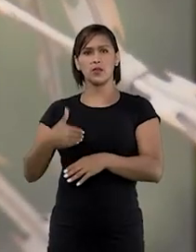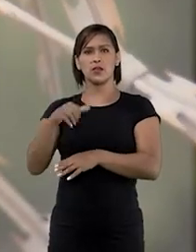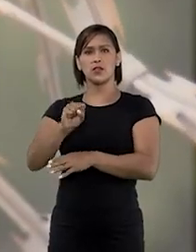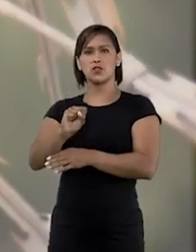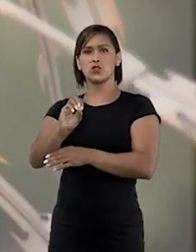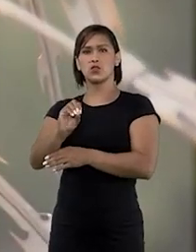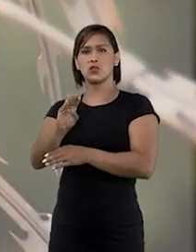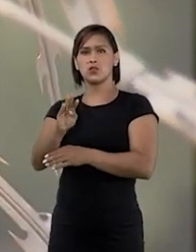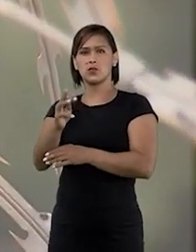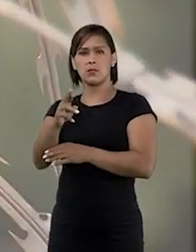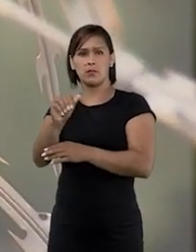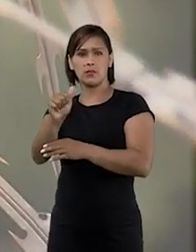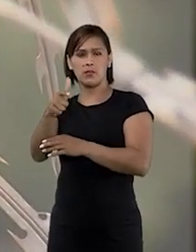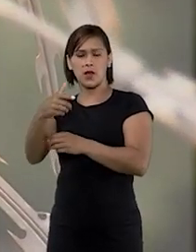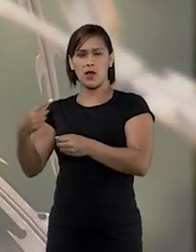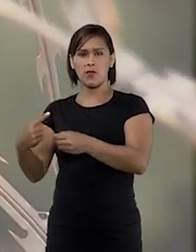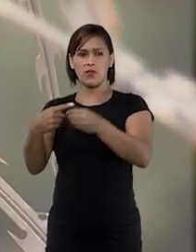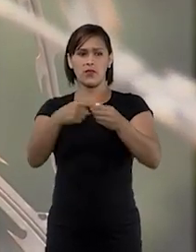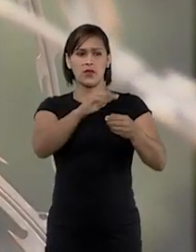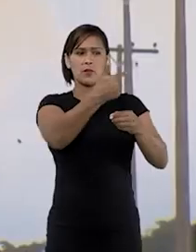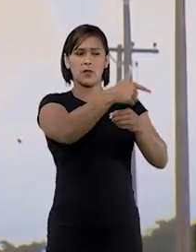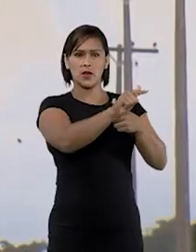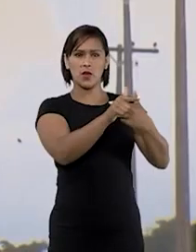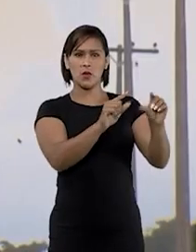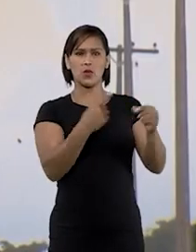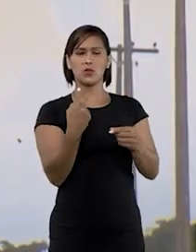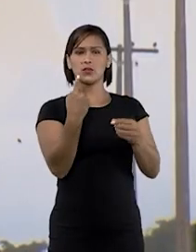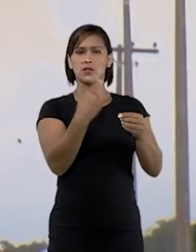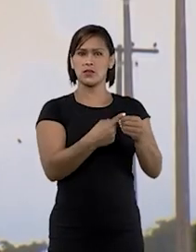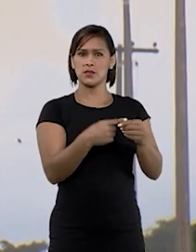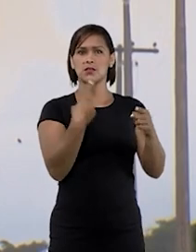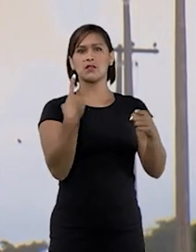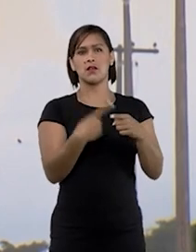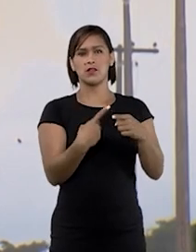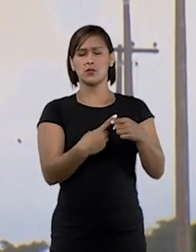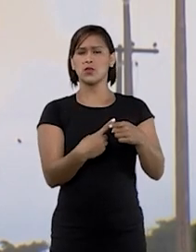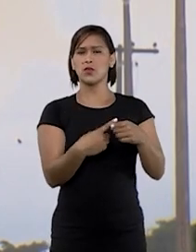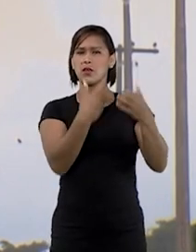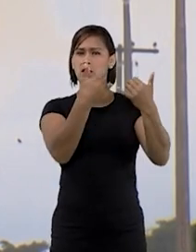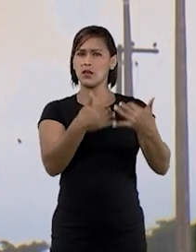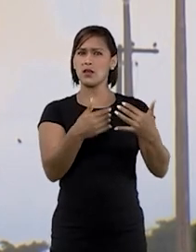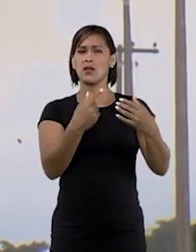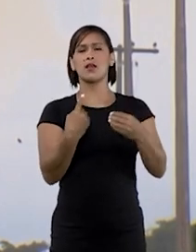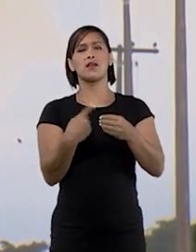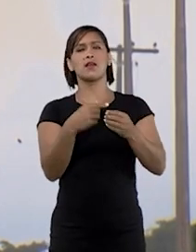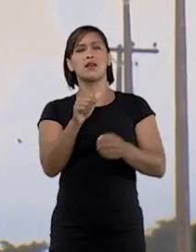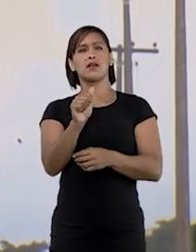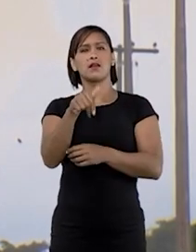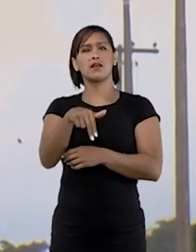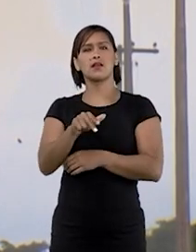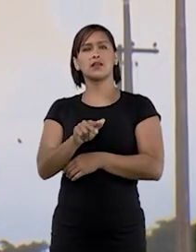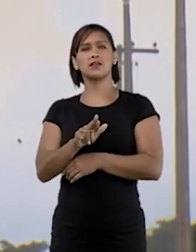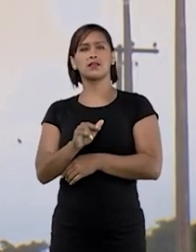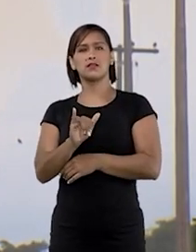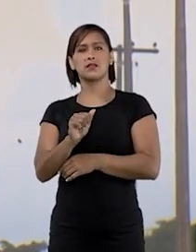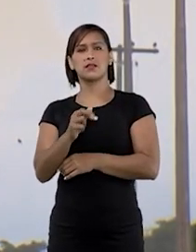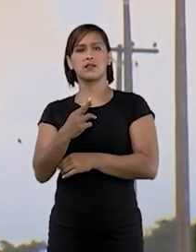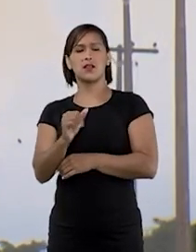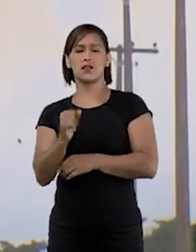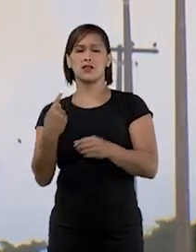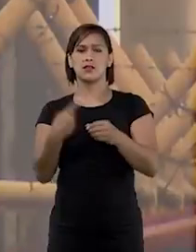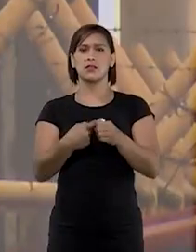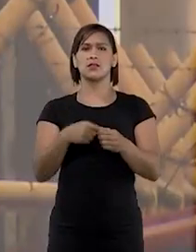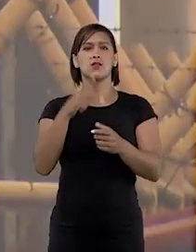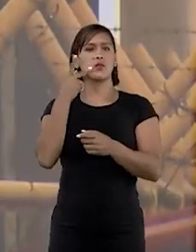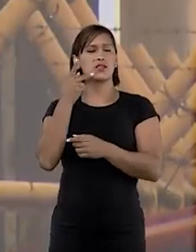de Sobral para o Instituto penal feminino desembargadora Auri Moura Costa localizado em Aquiraz no mesmo